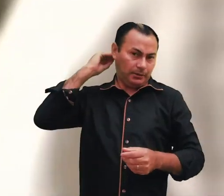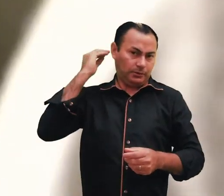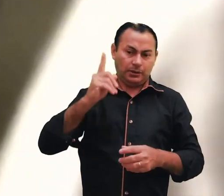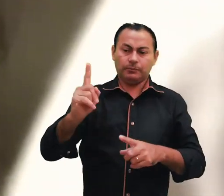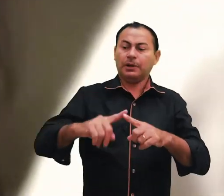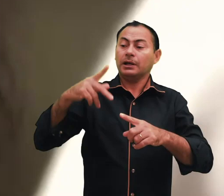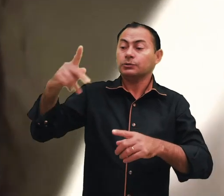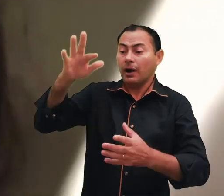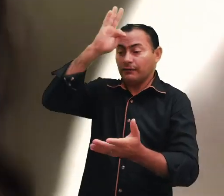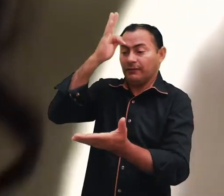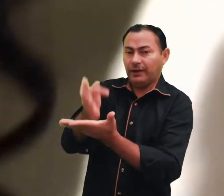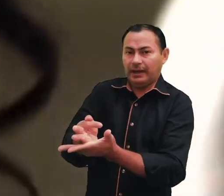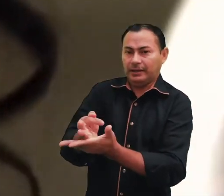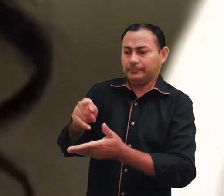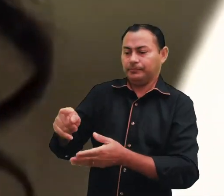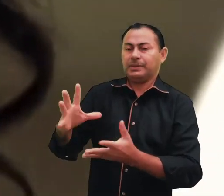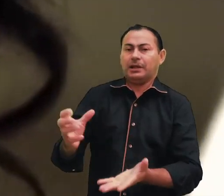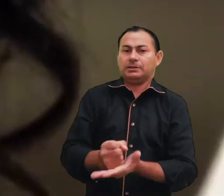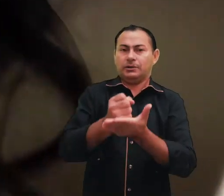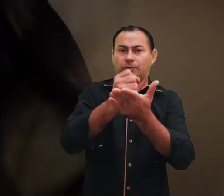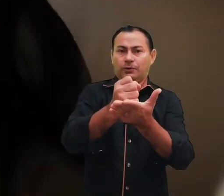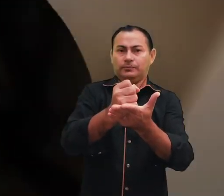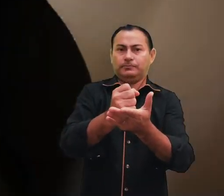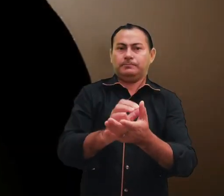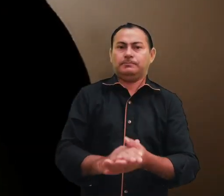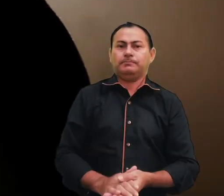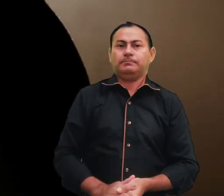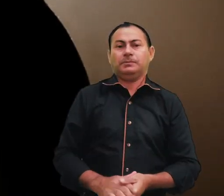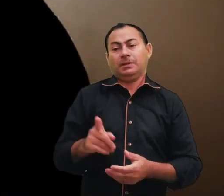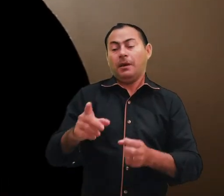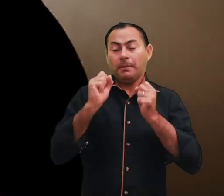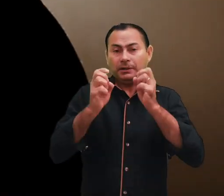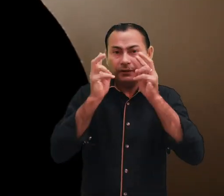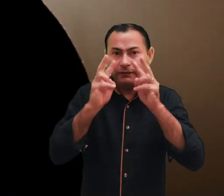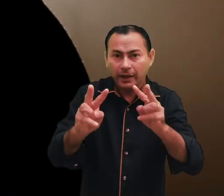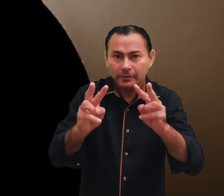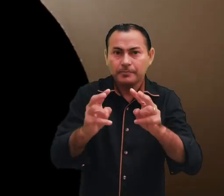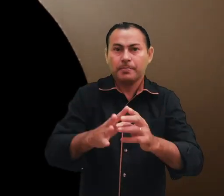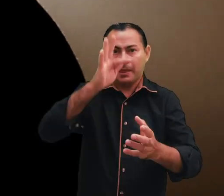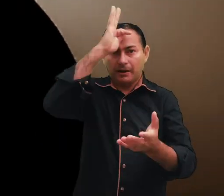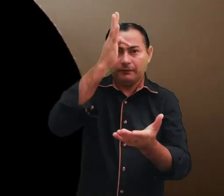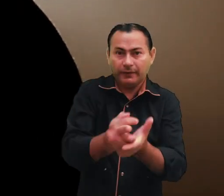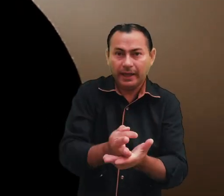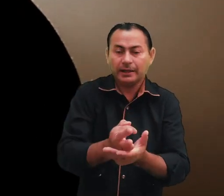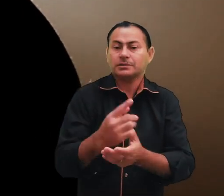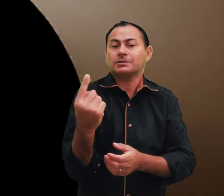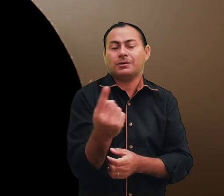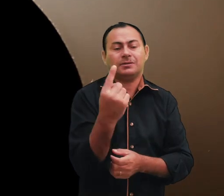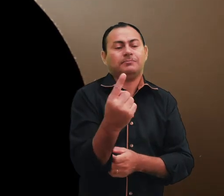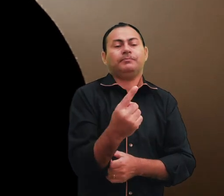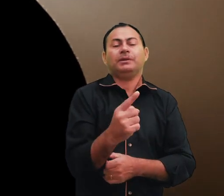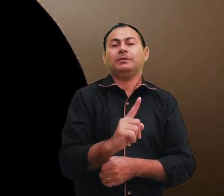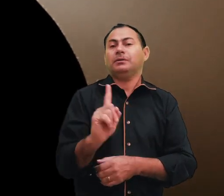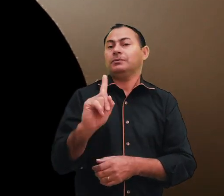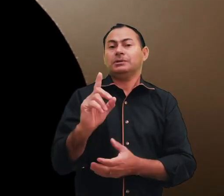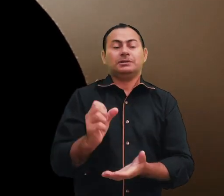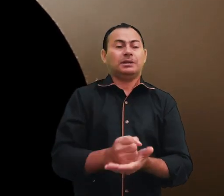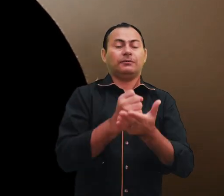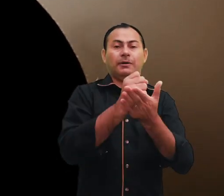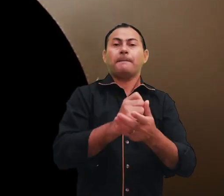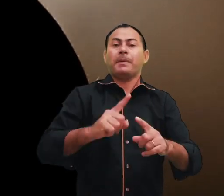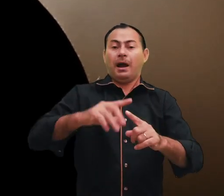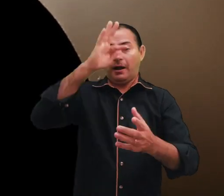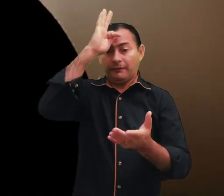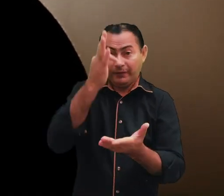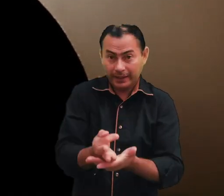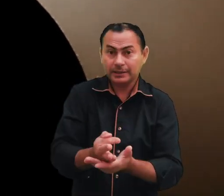Foi a sua fé que a salvou. Como você pode ver, a fé sozinha nos salva. Mas